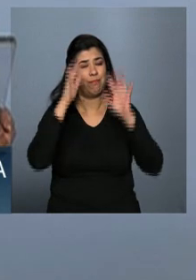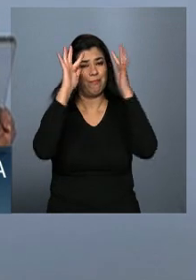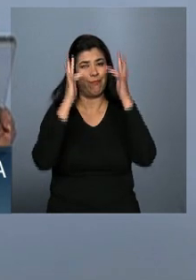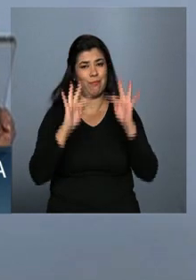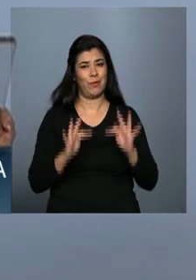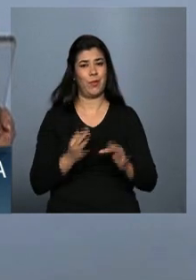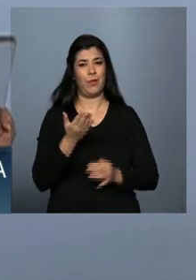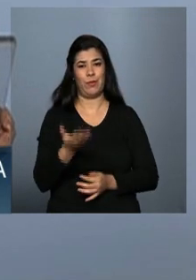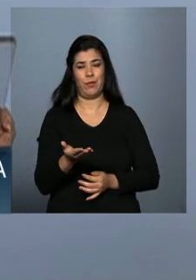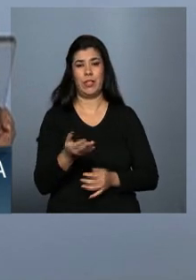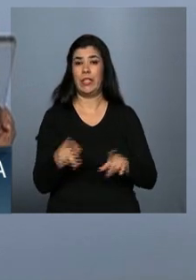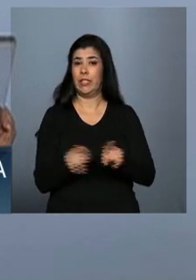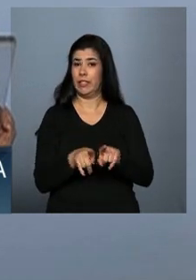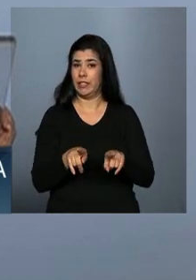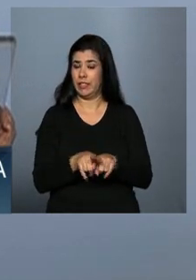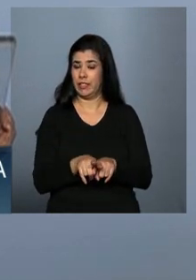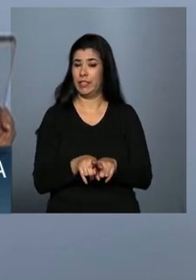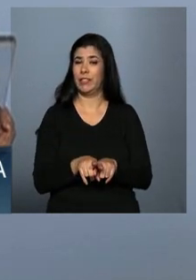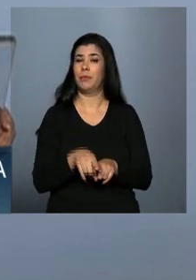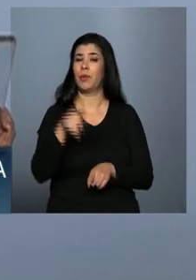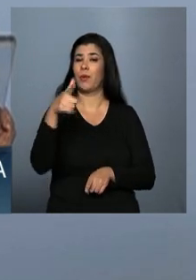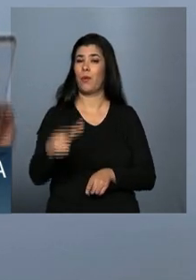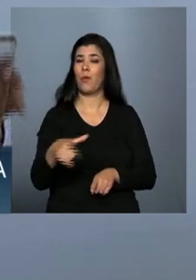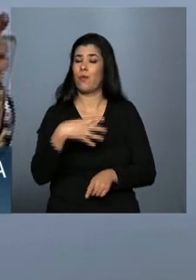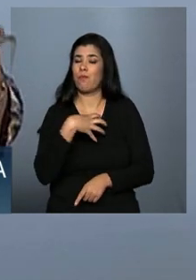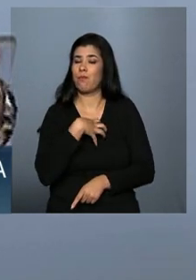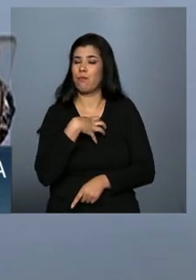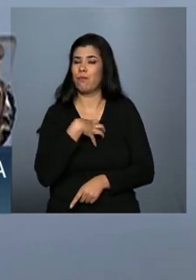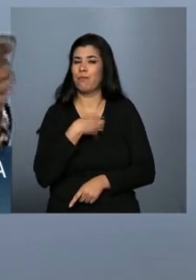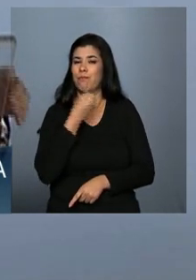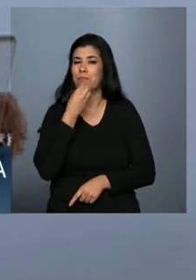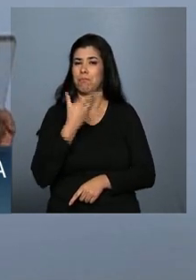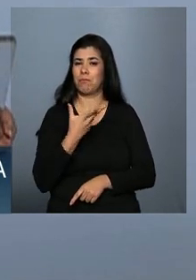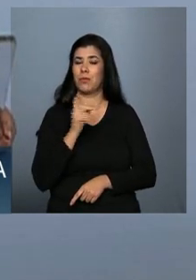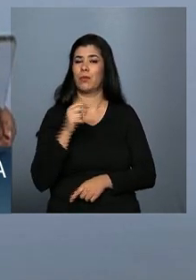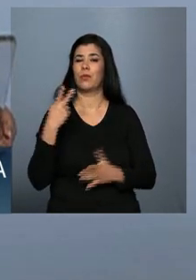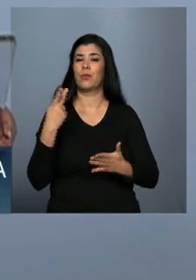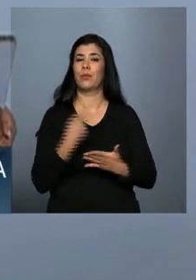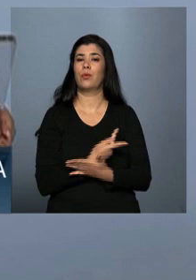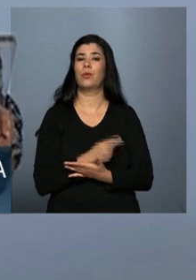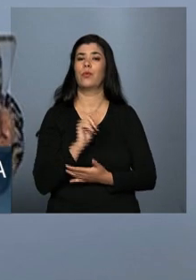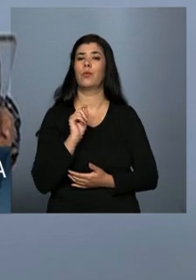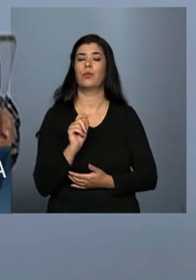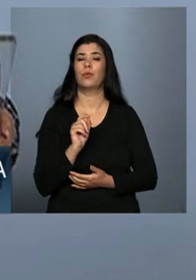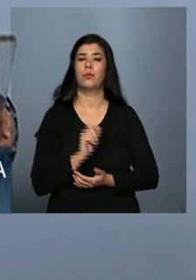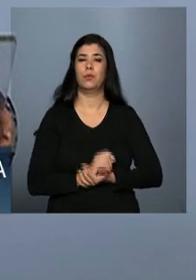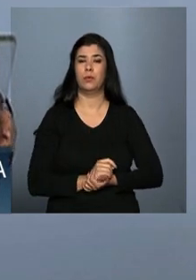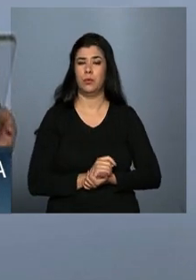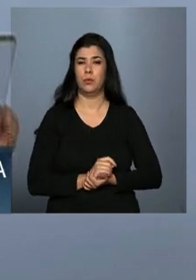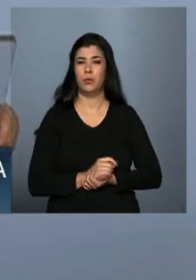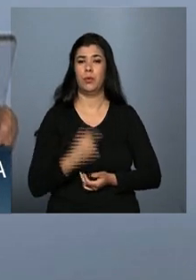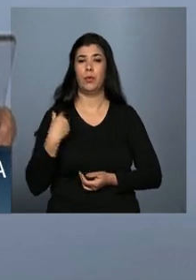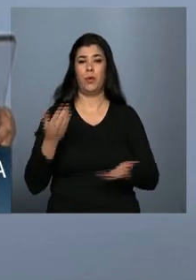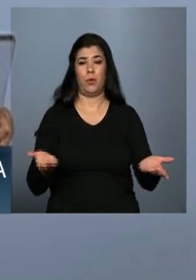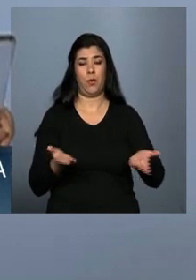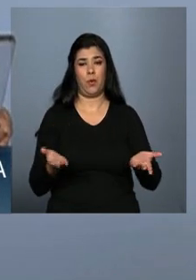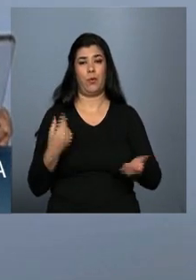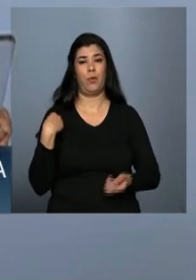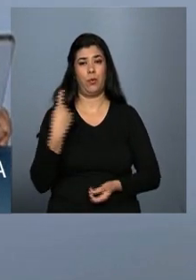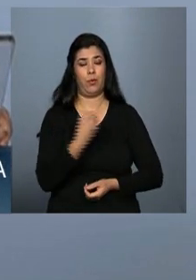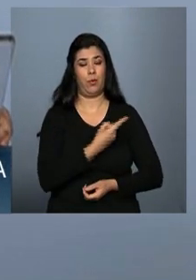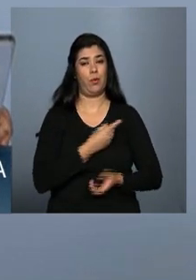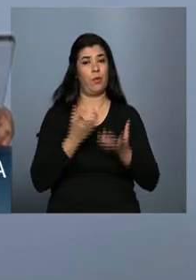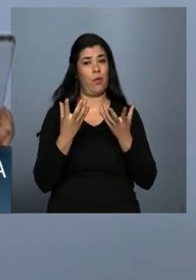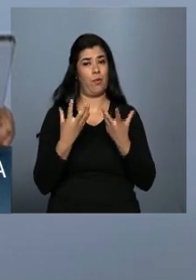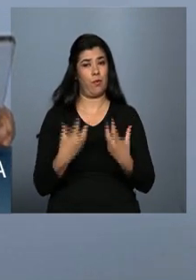feliz. Estou feliz também com o fato de que hoje nós